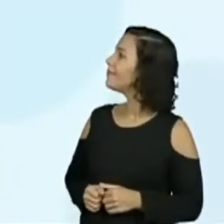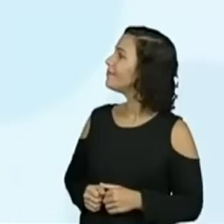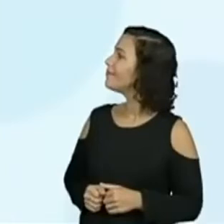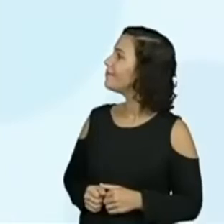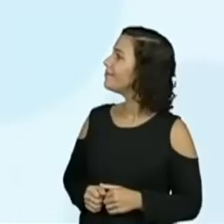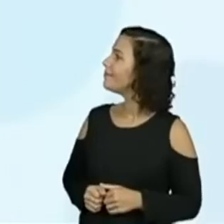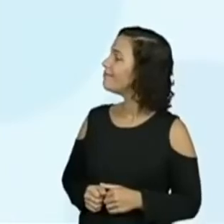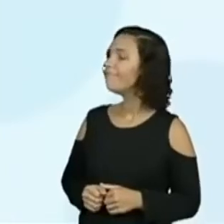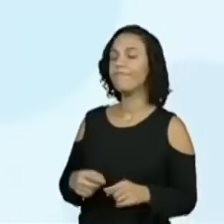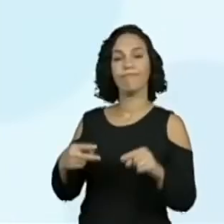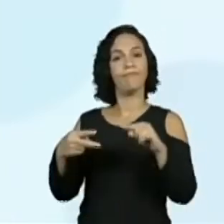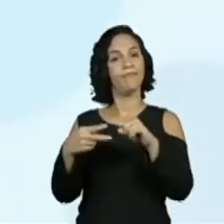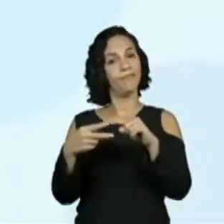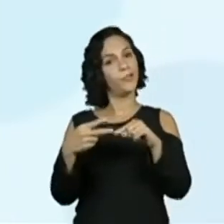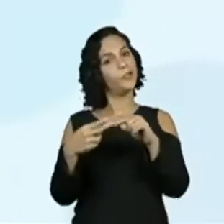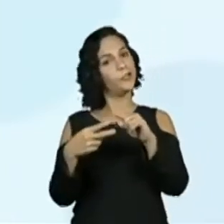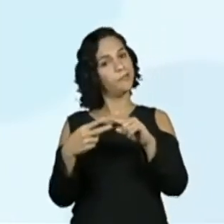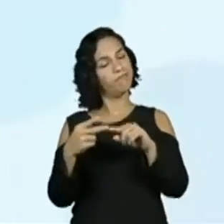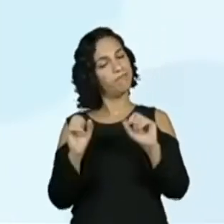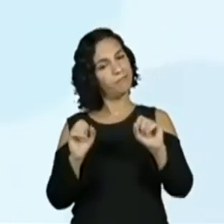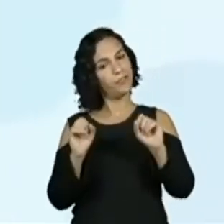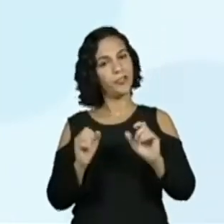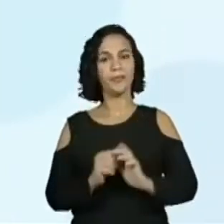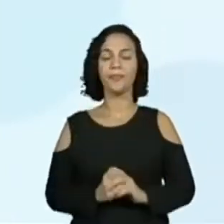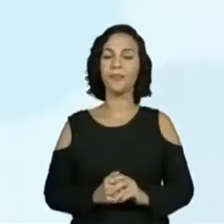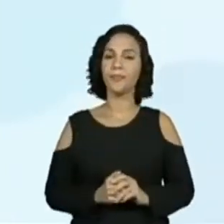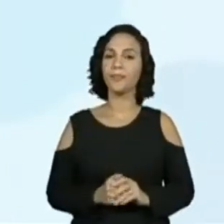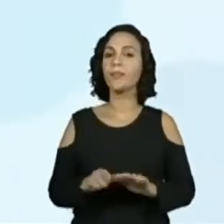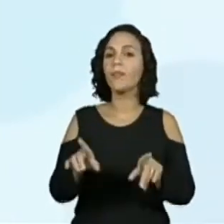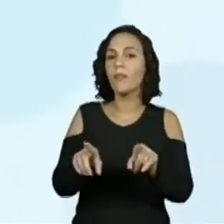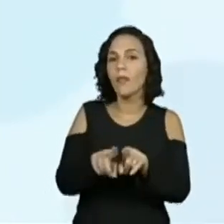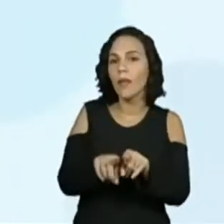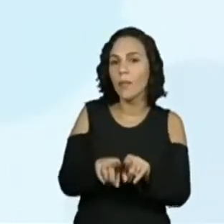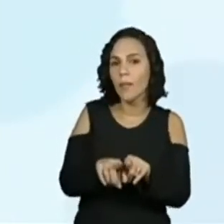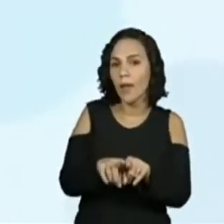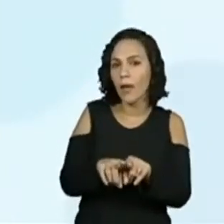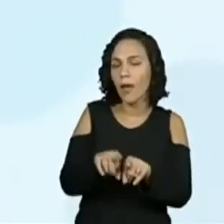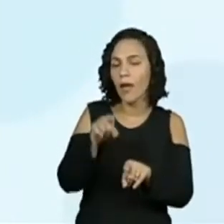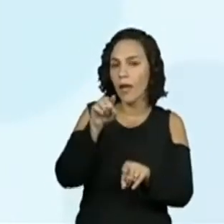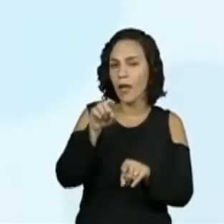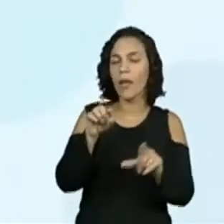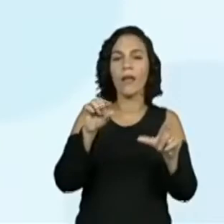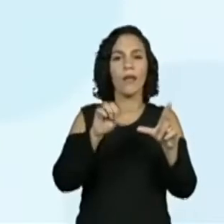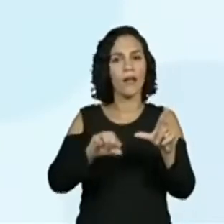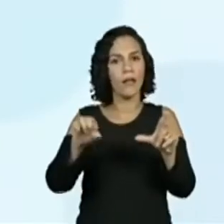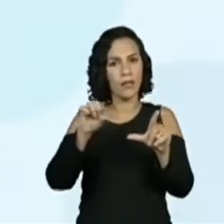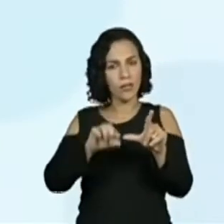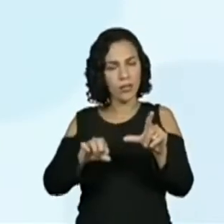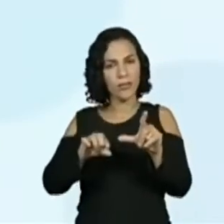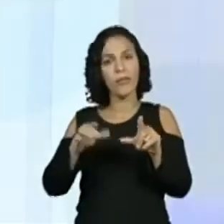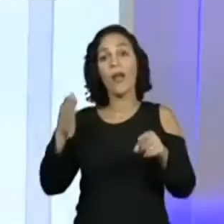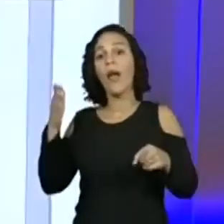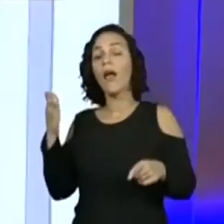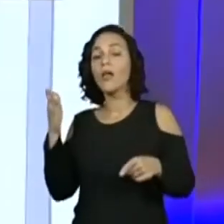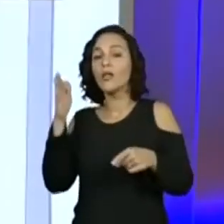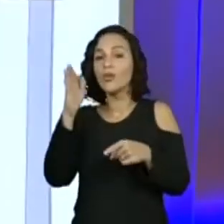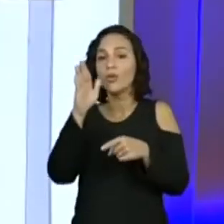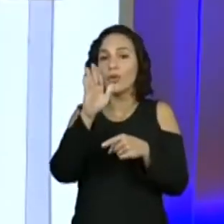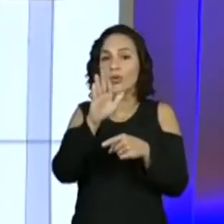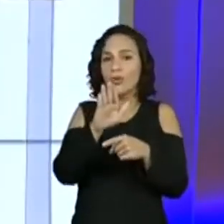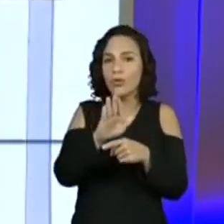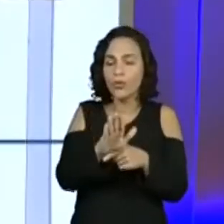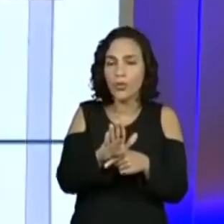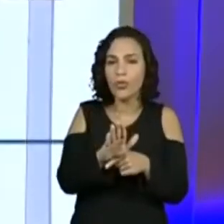ou foto. E ele também... Pode falar, professora. Ajuda a ampliar,